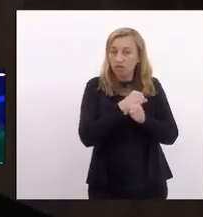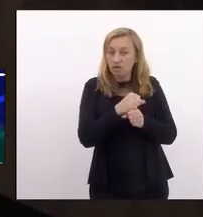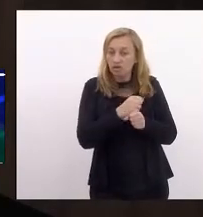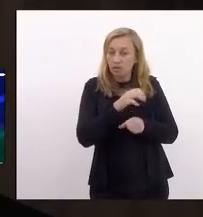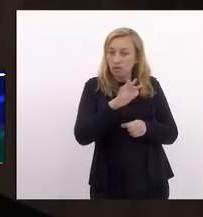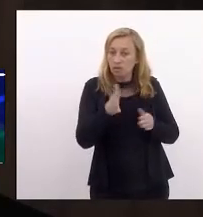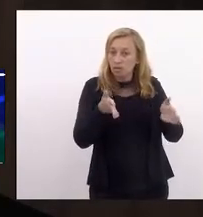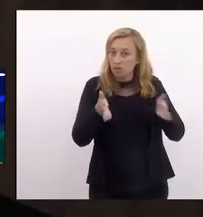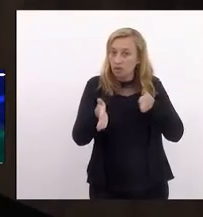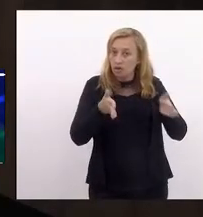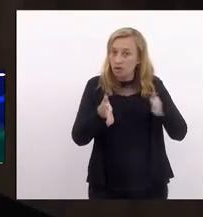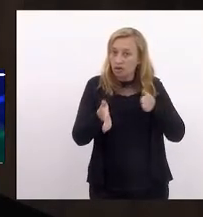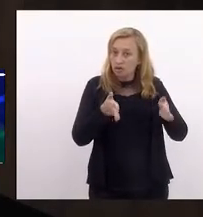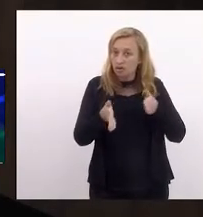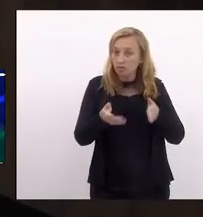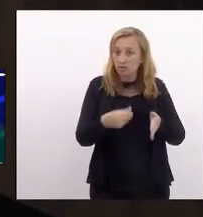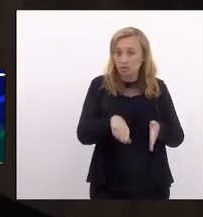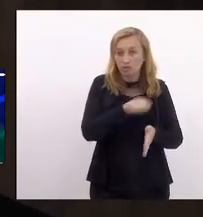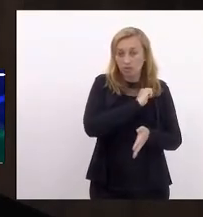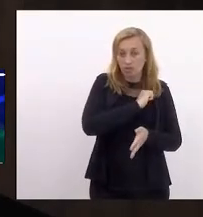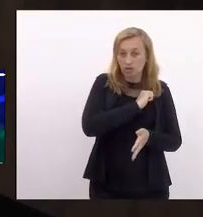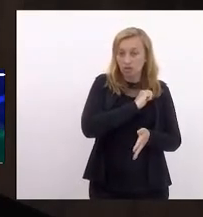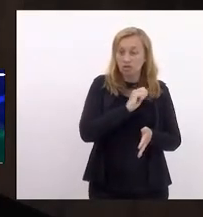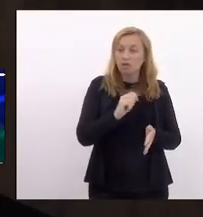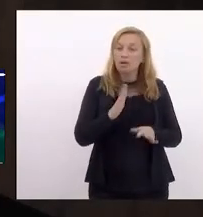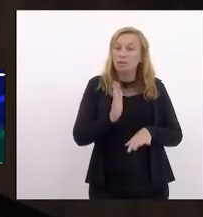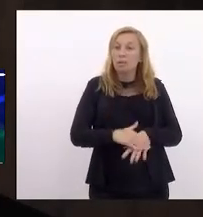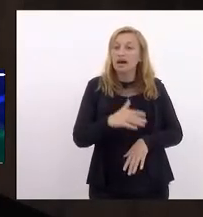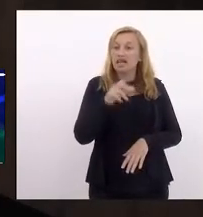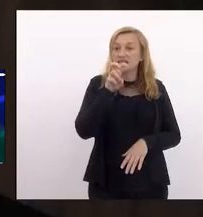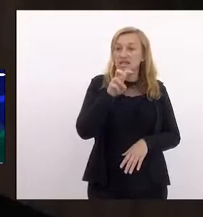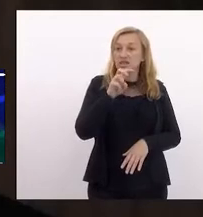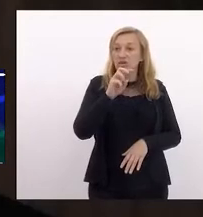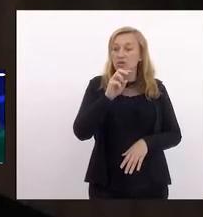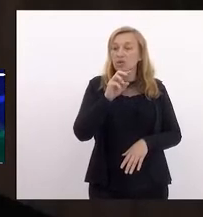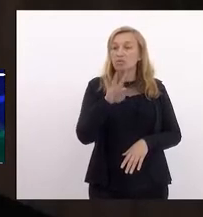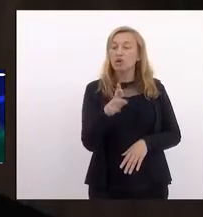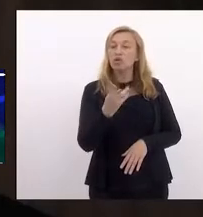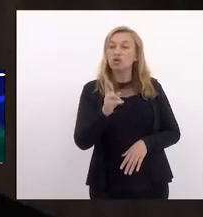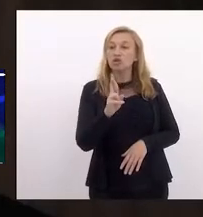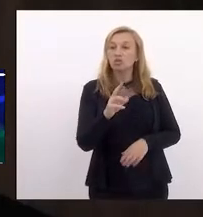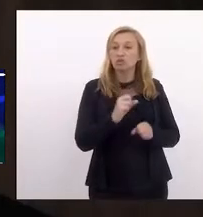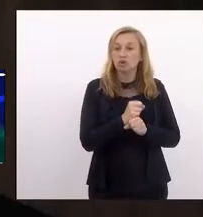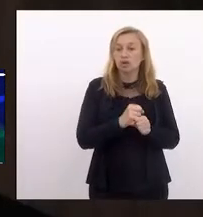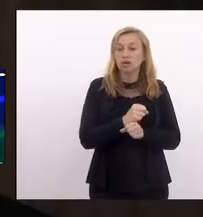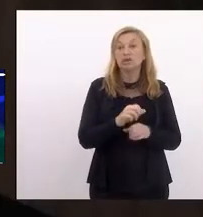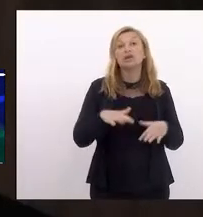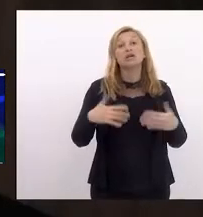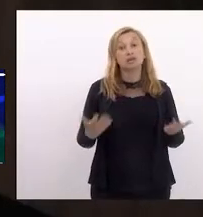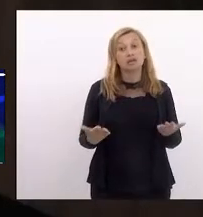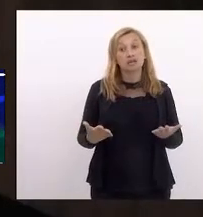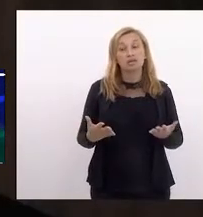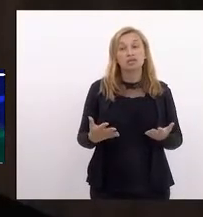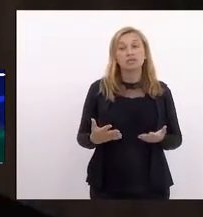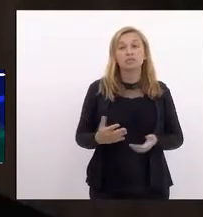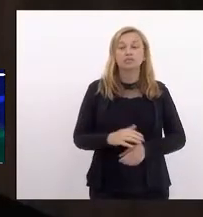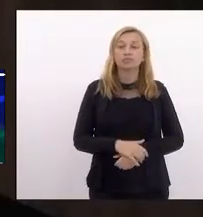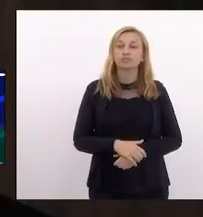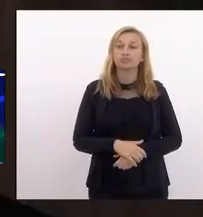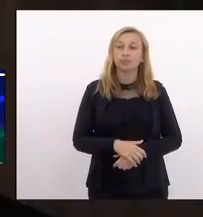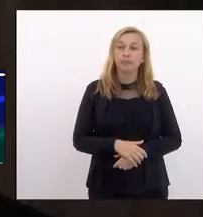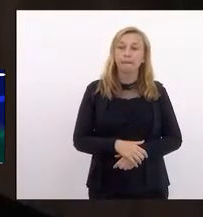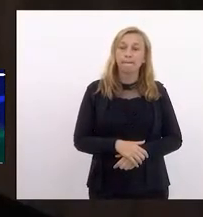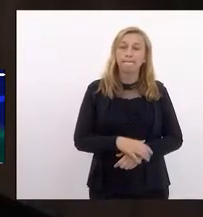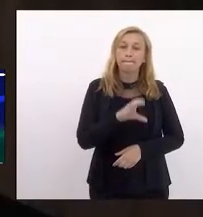que é o período do regime de recuperação fiscal em mais 5 bilhões de reais por ano Então essa é a contribuição